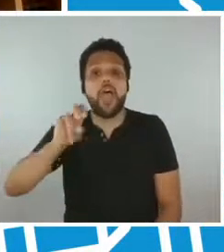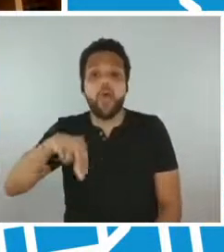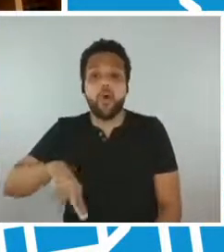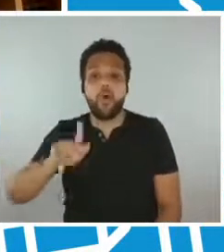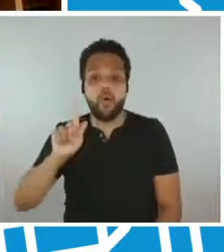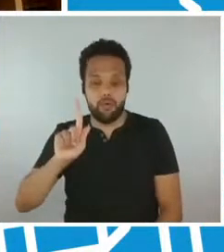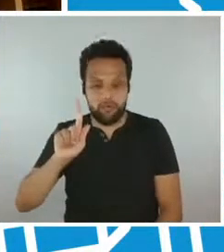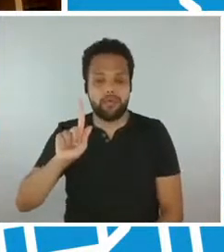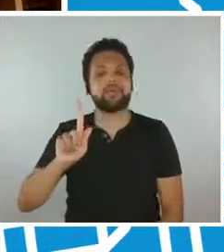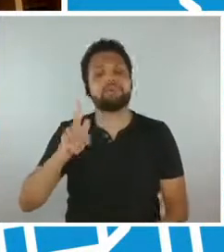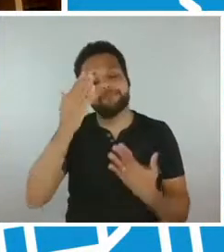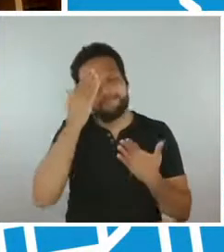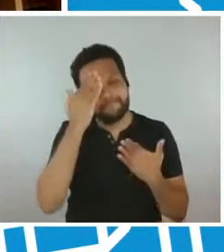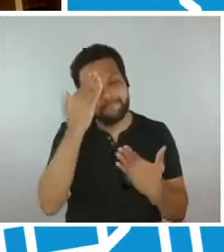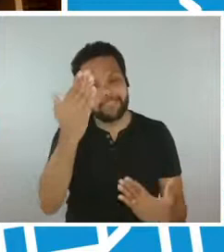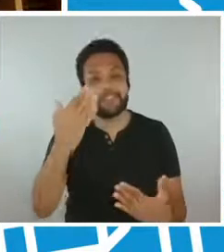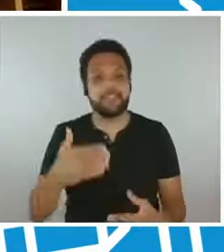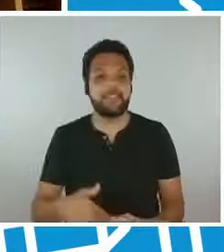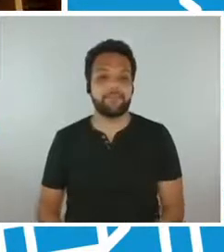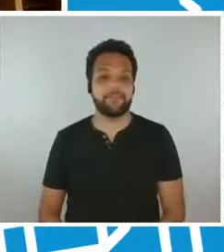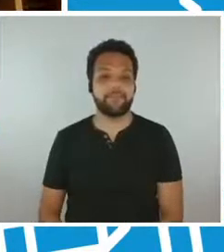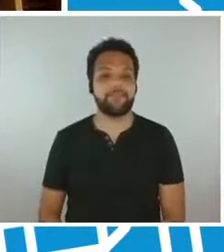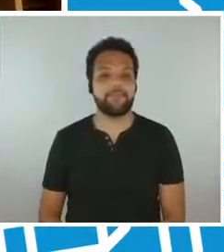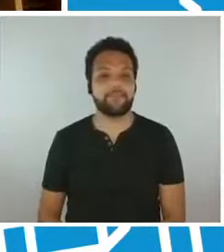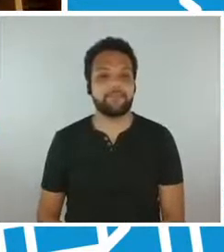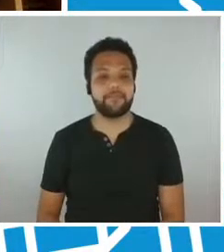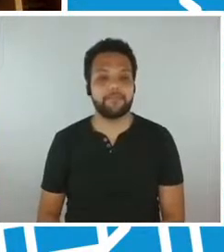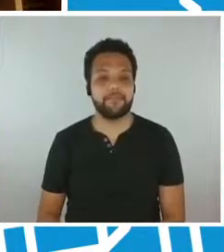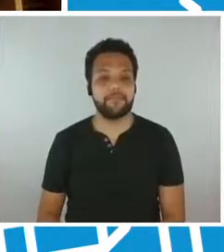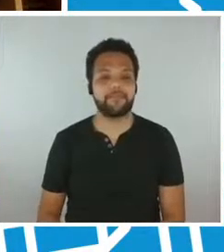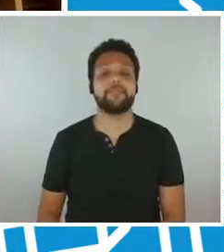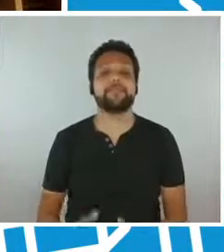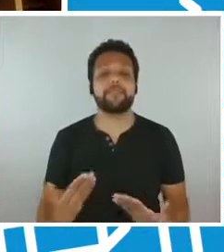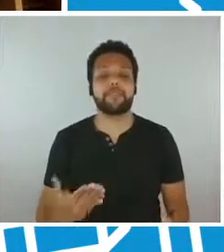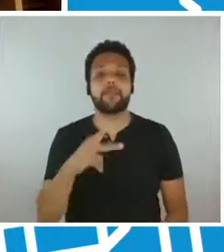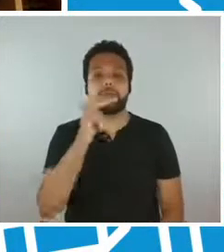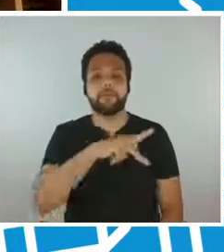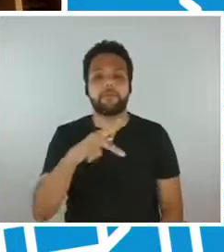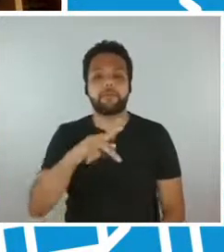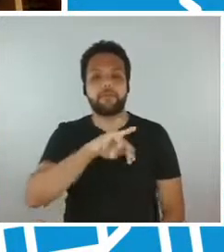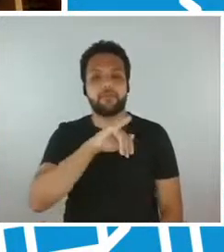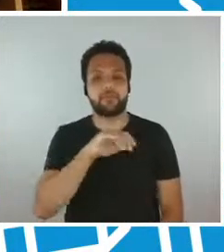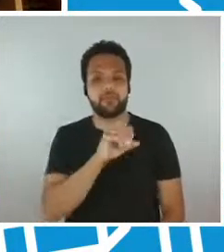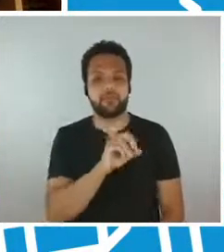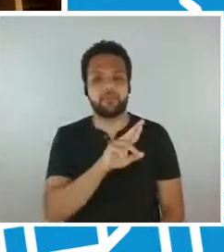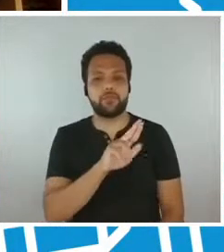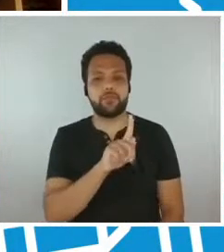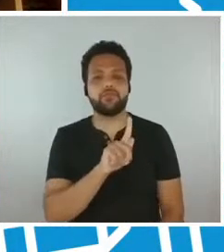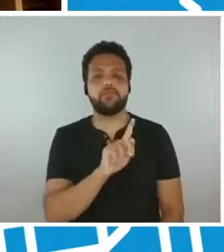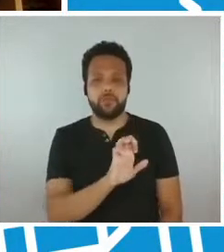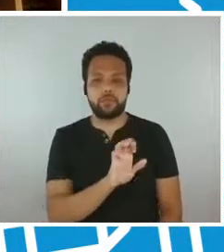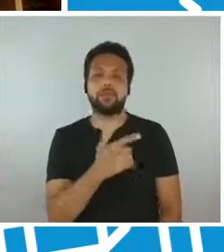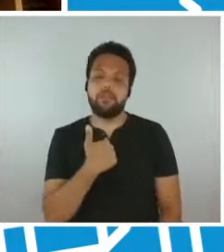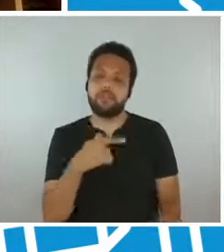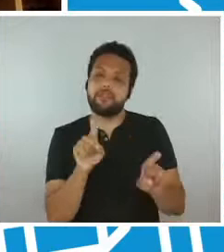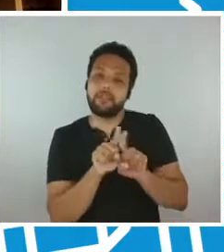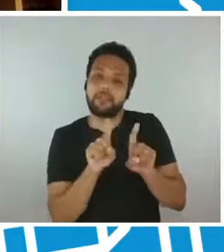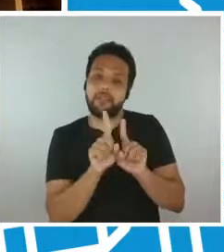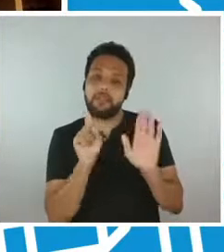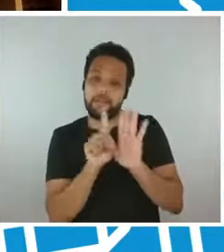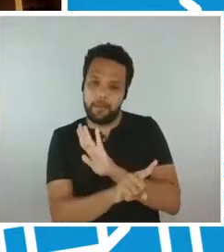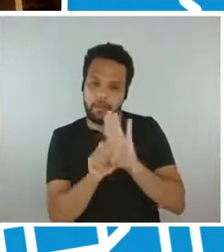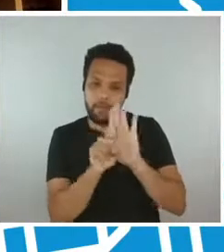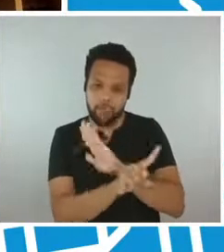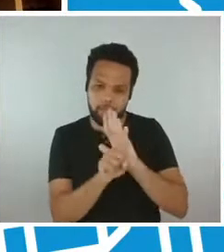muito obrigado. Professor Jorge, eu também tenho algumas perguntas aqui